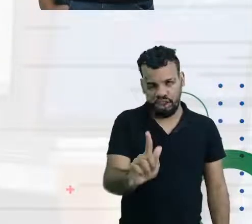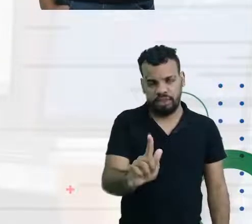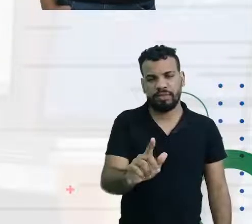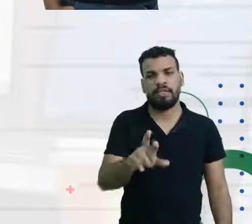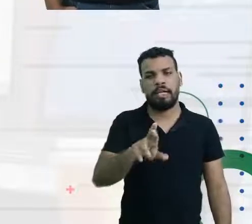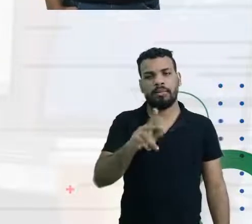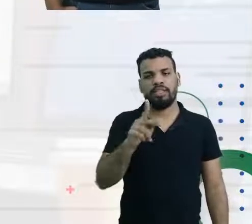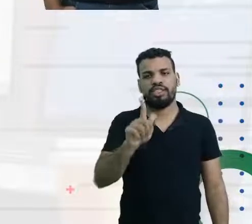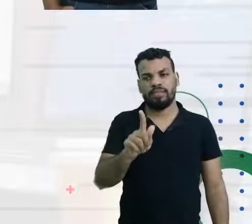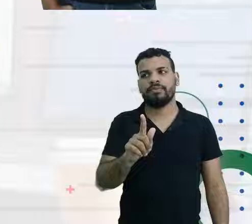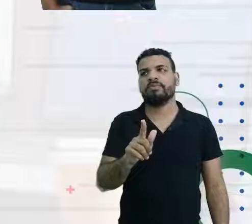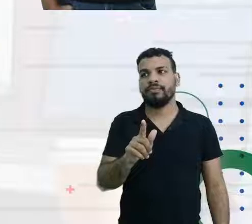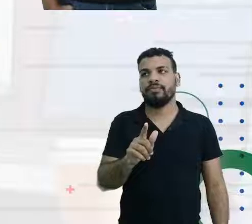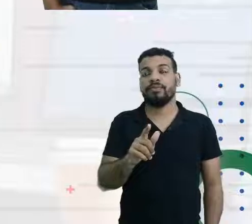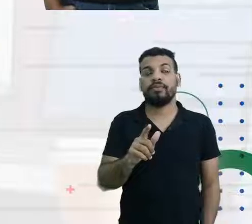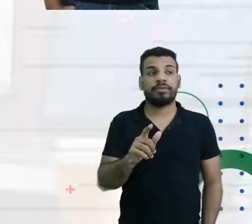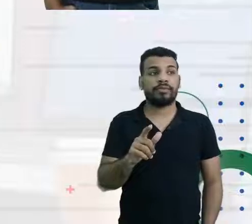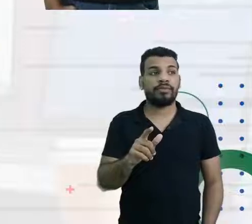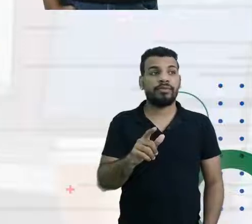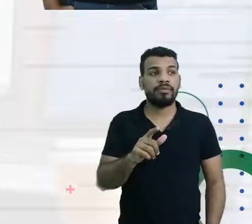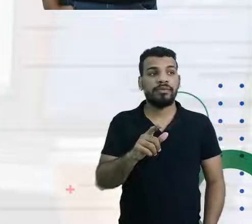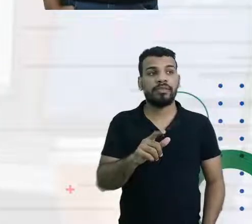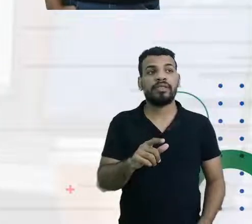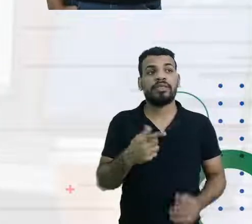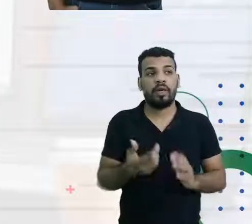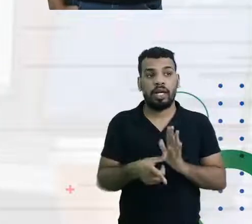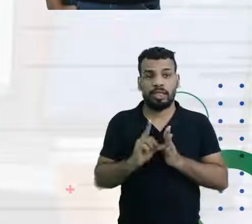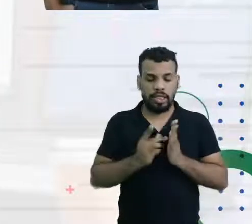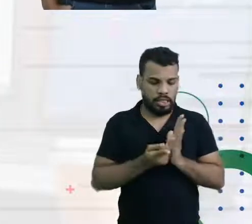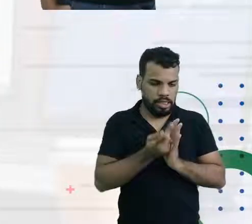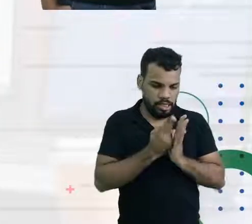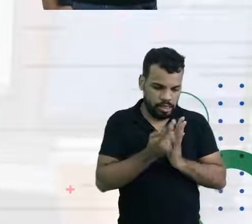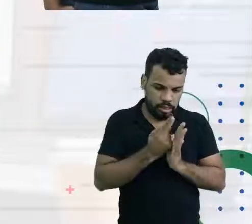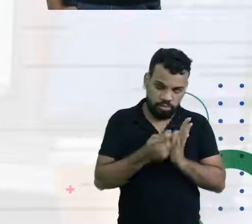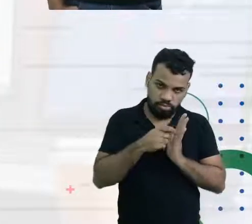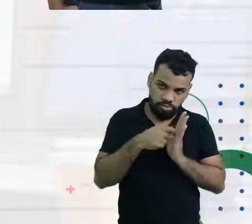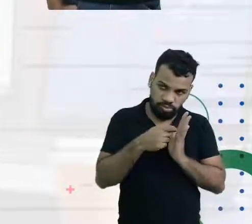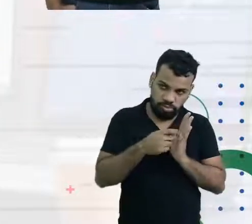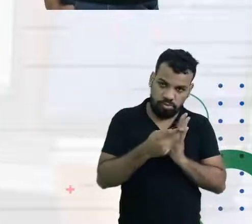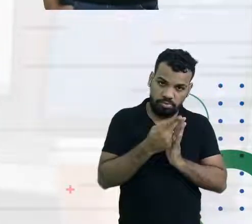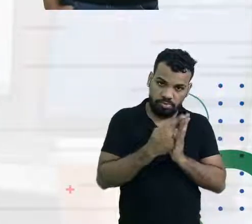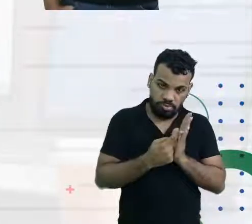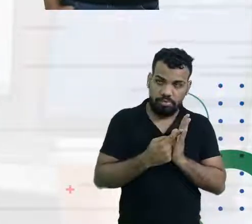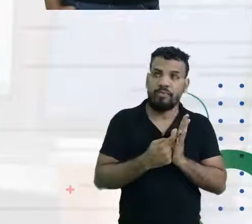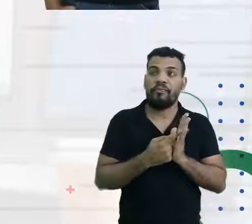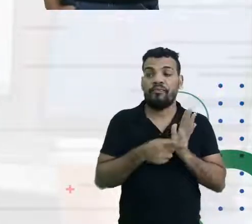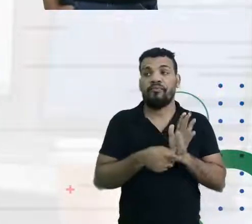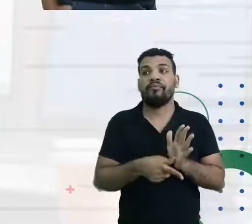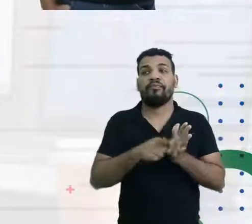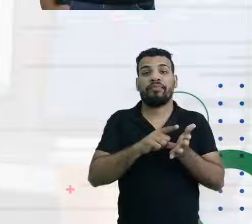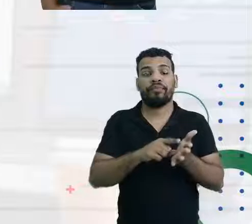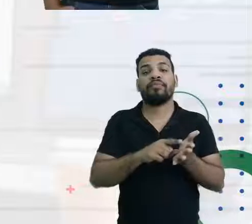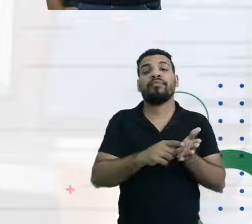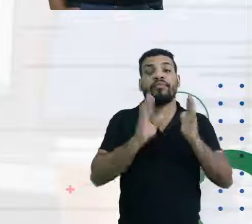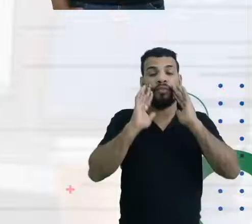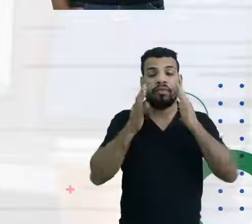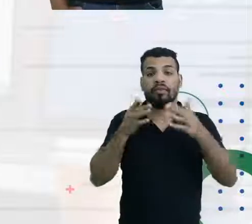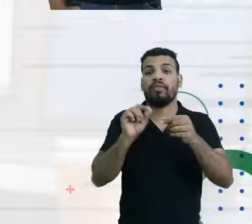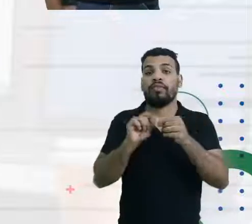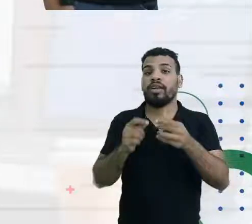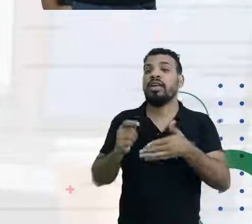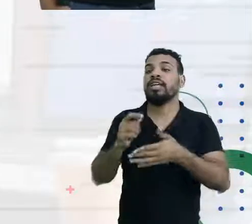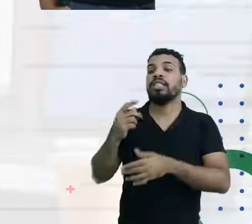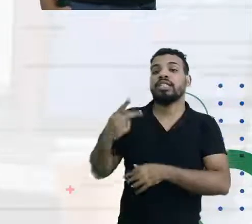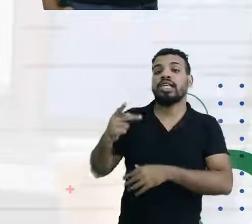de começar a desenhar os personagens e a definir o conceito dos personagens, a gente se preocupou em escrever